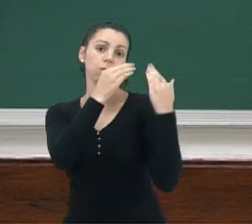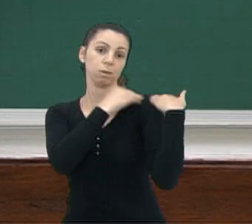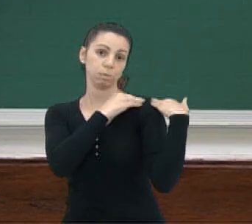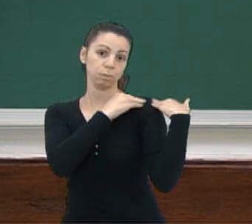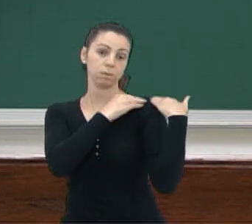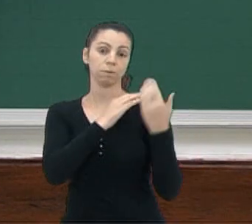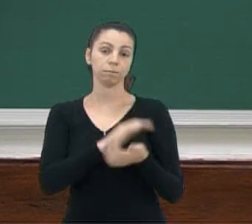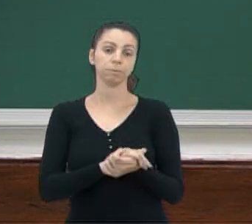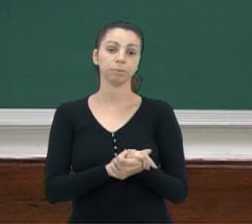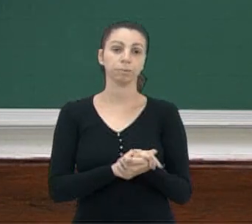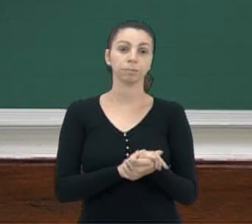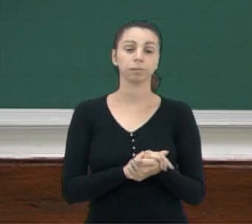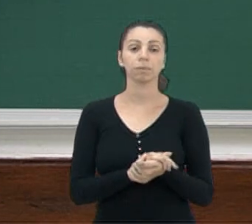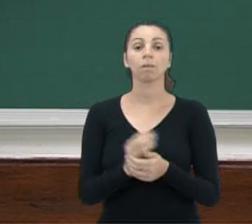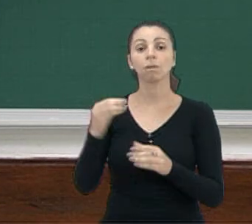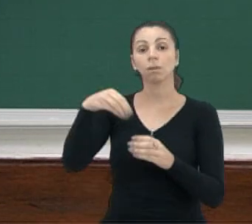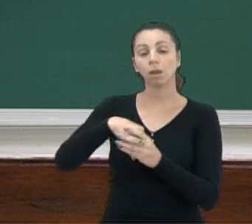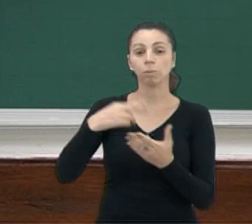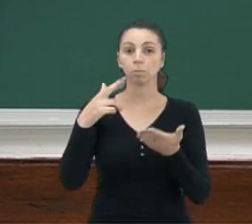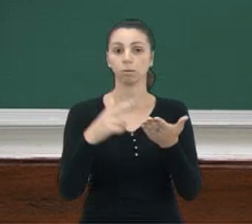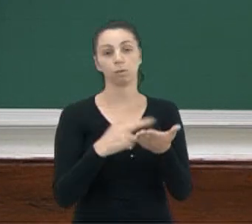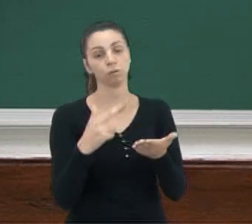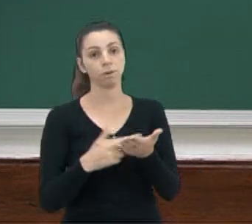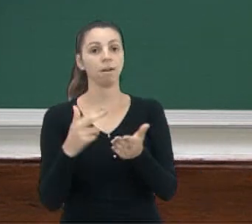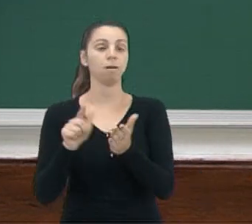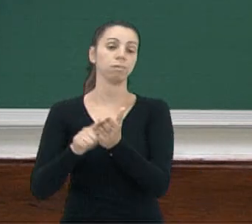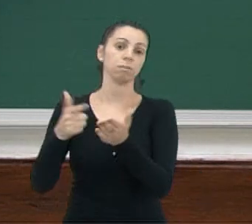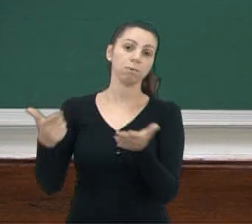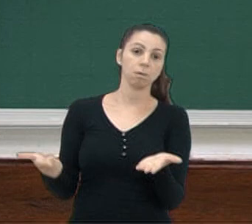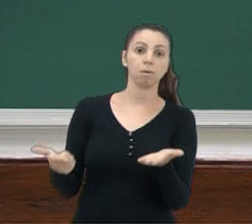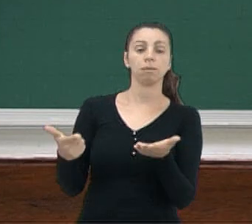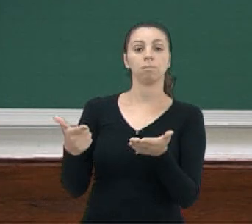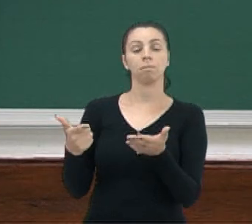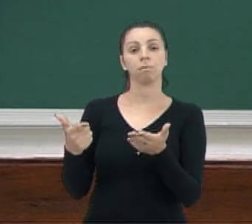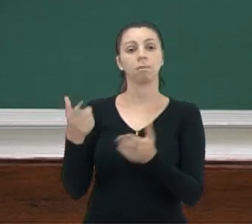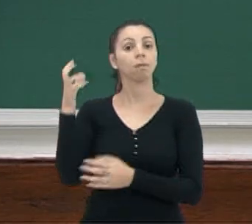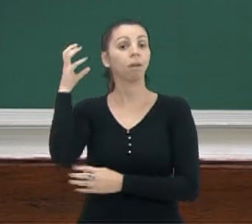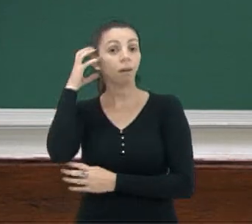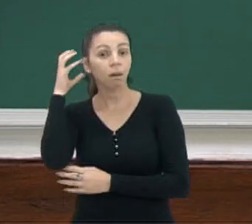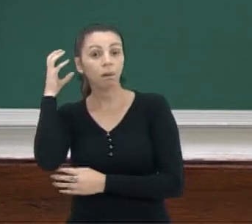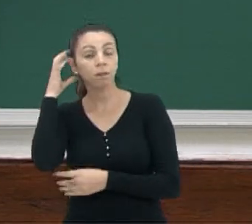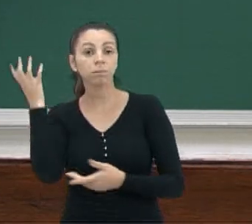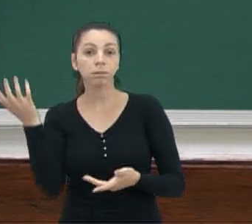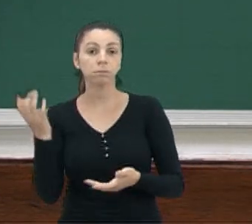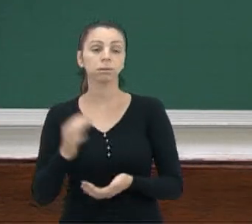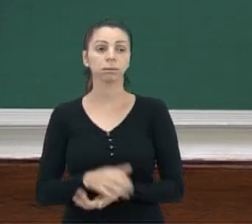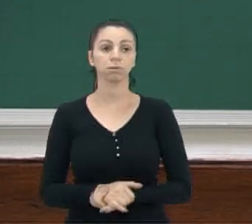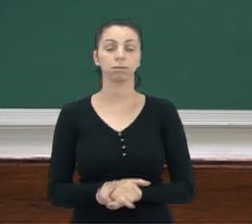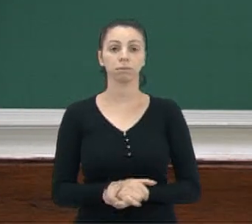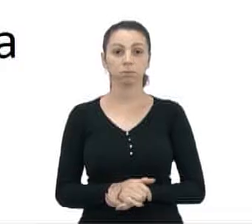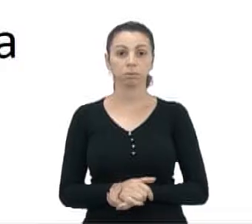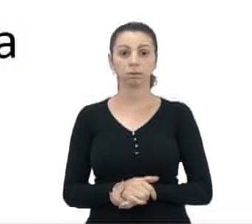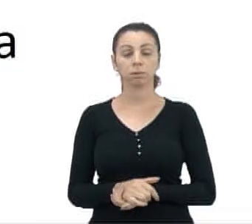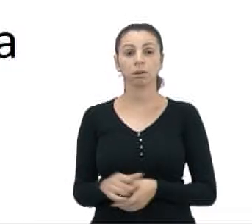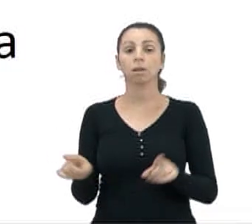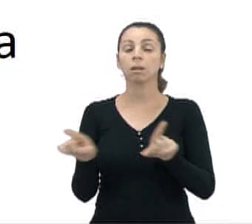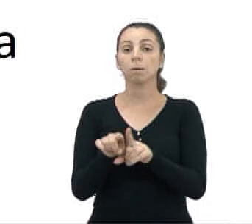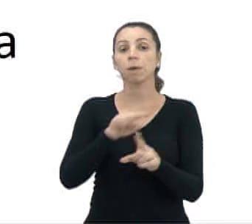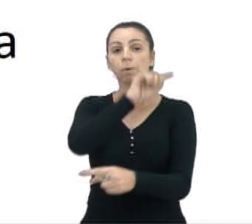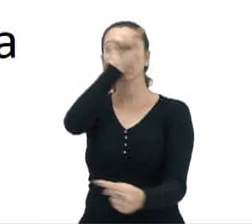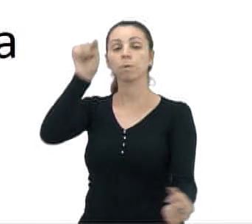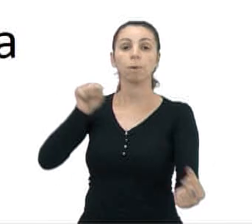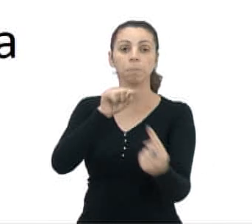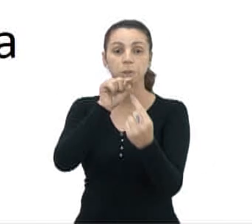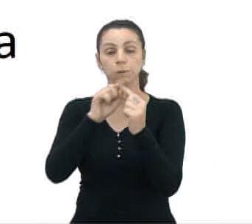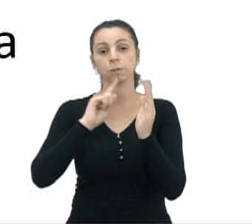Pessoal do meio de comunicação, seja da revista, seja do jornal, seja da rádio. Tendo em vista o